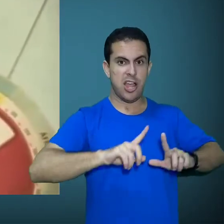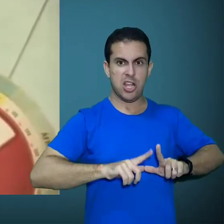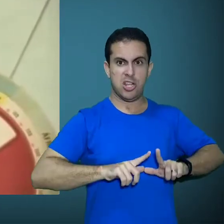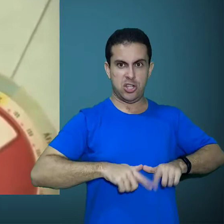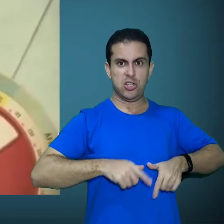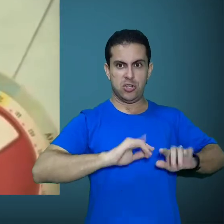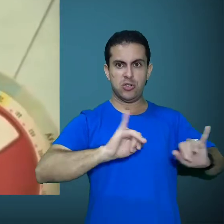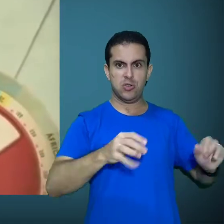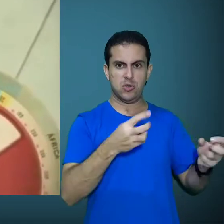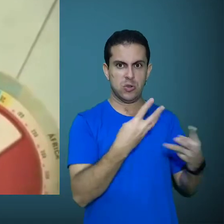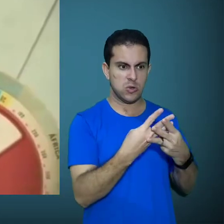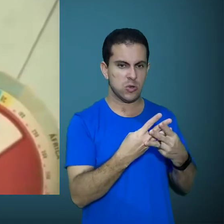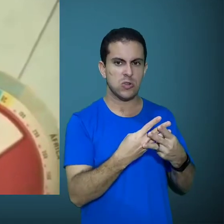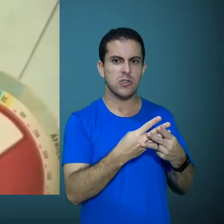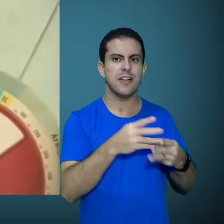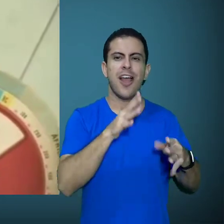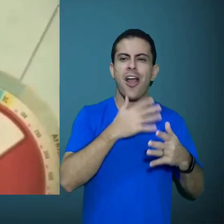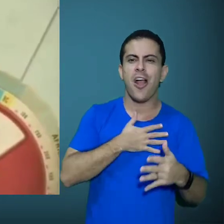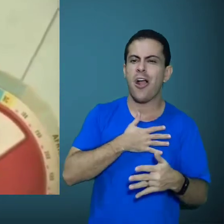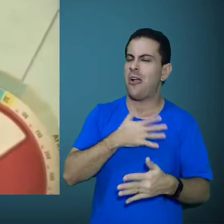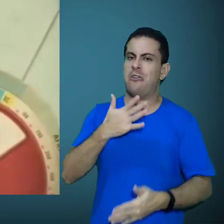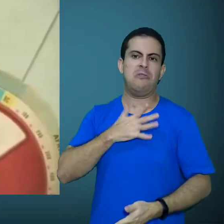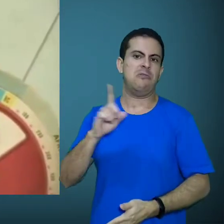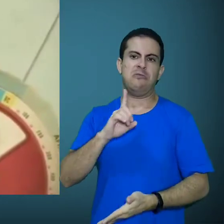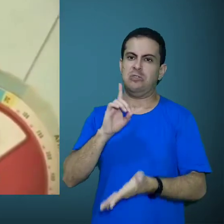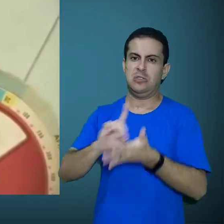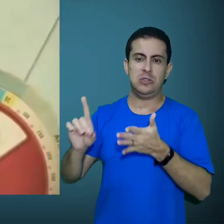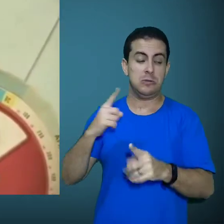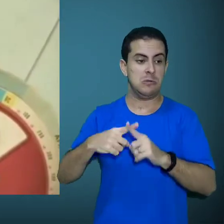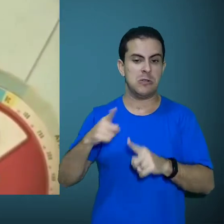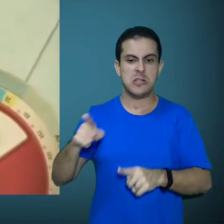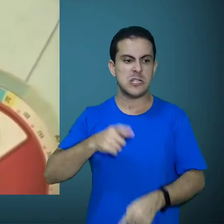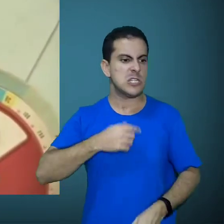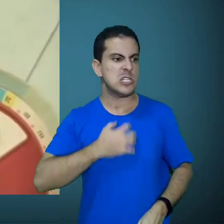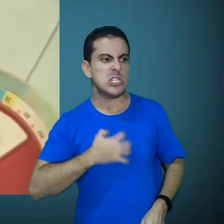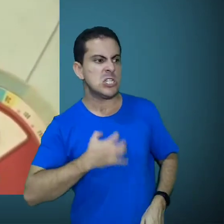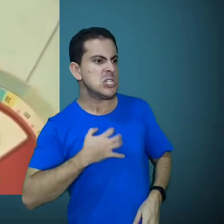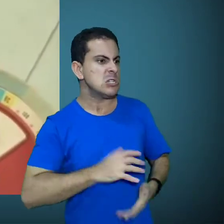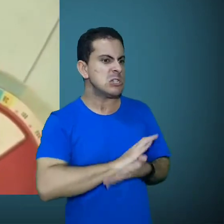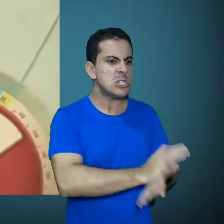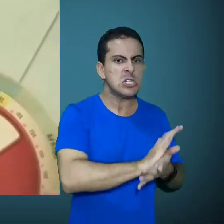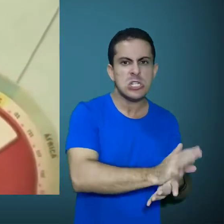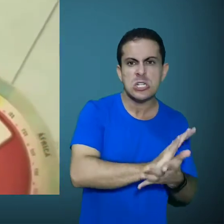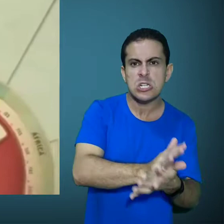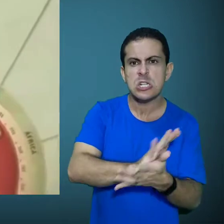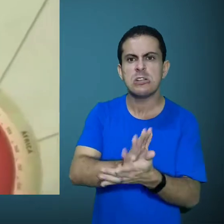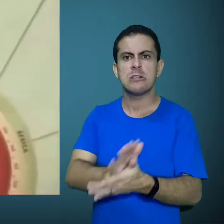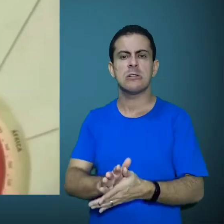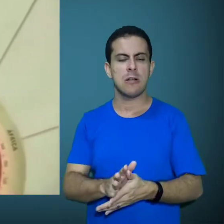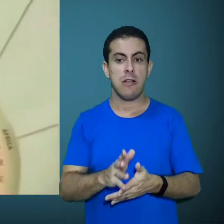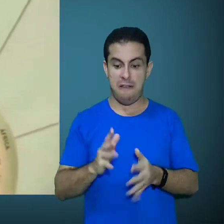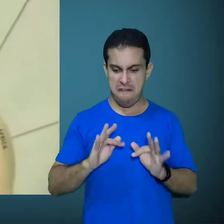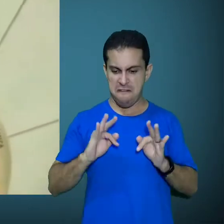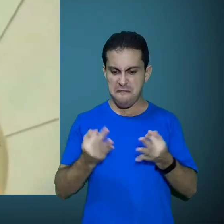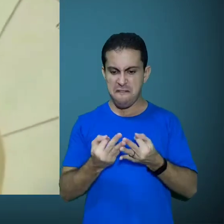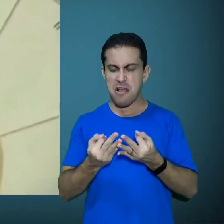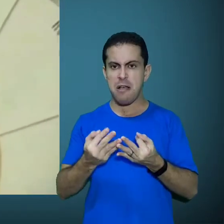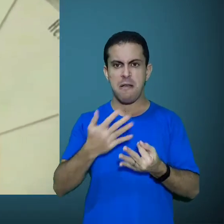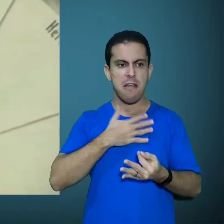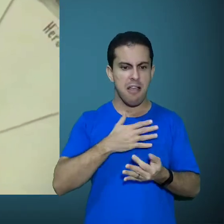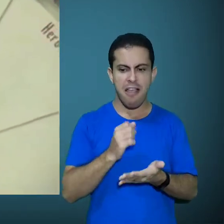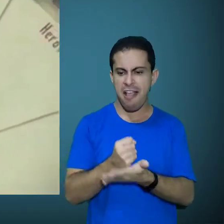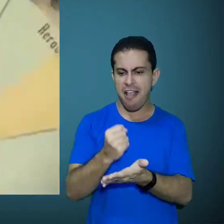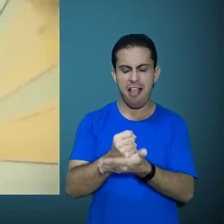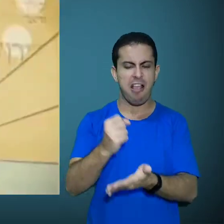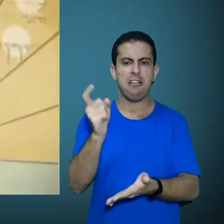os judeus porque era cruel e impiedoso e vivia aterrorizado em pensar que alguém poderia roubar-lhe o poder. Nem sequer confiava em seus parentes